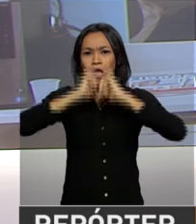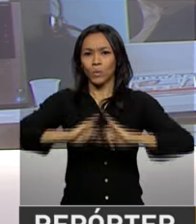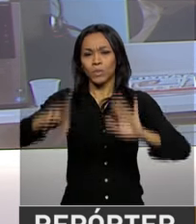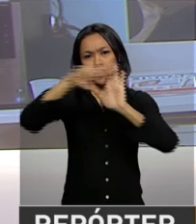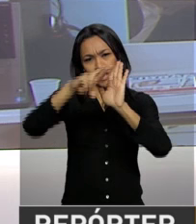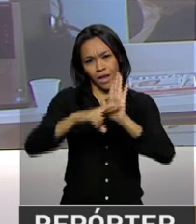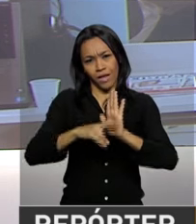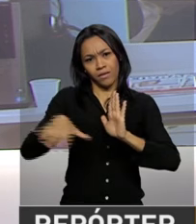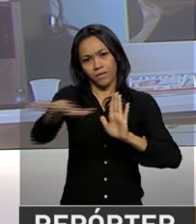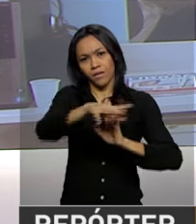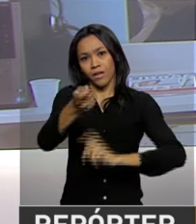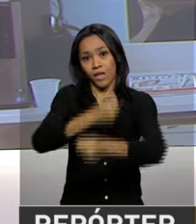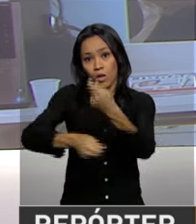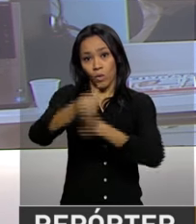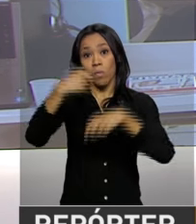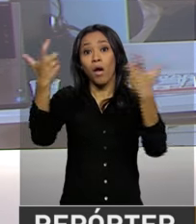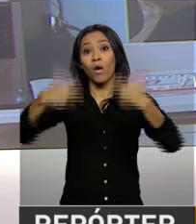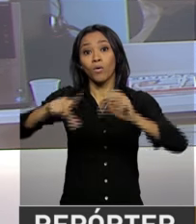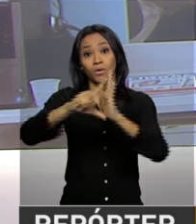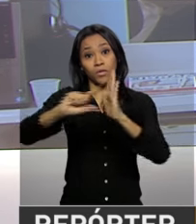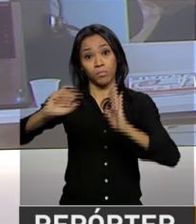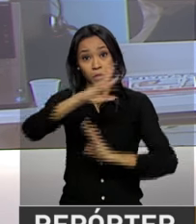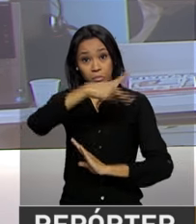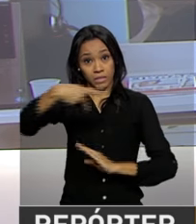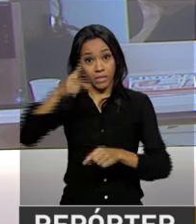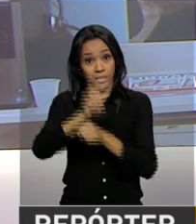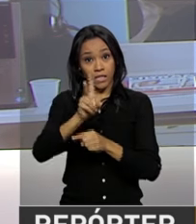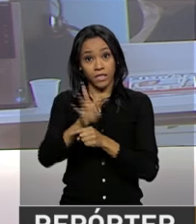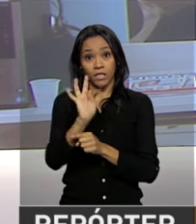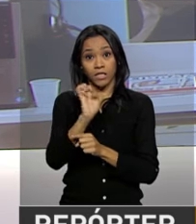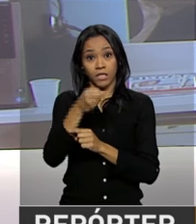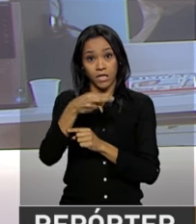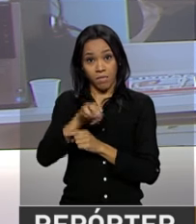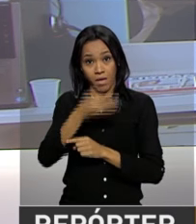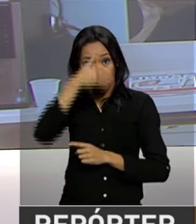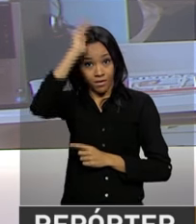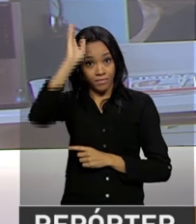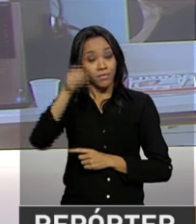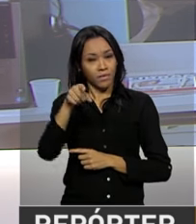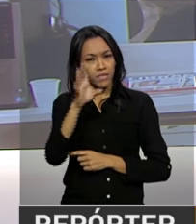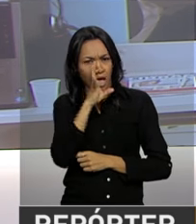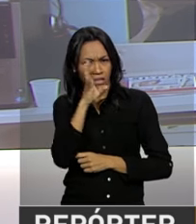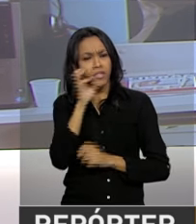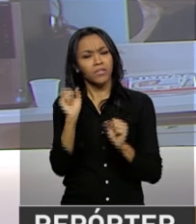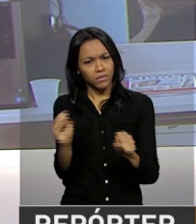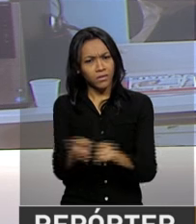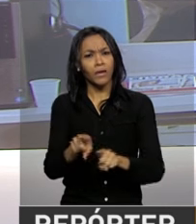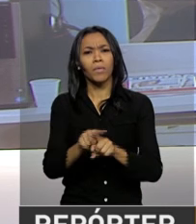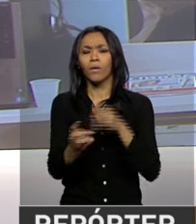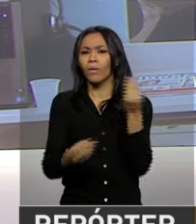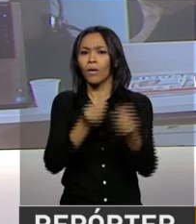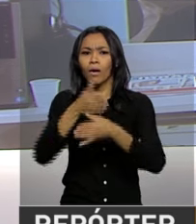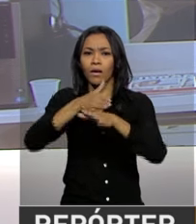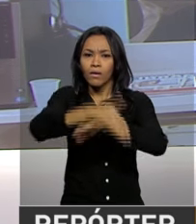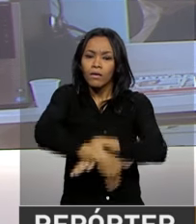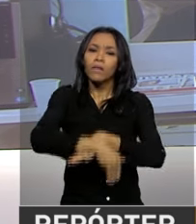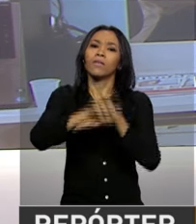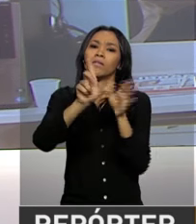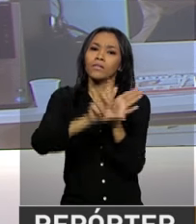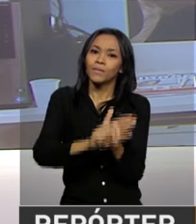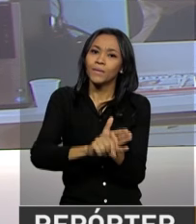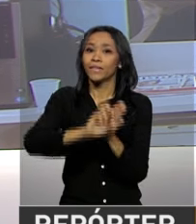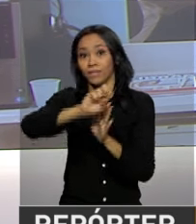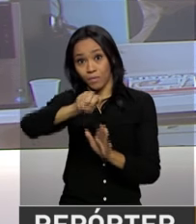medidas econômicas lá no Palácio do Planalto pelo presidente interino Michel Temer. Acompanhe as novidades também nas nossas redes sociais,